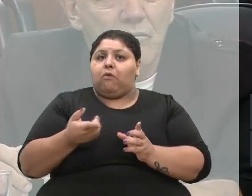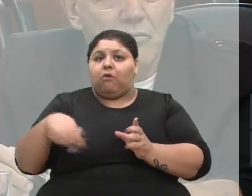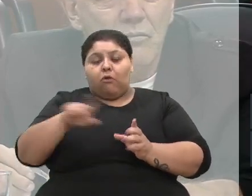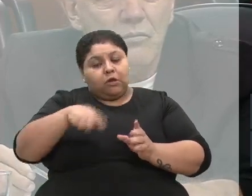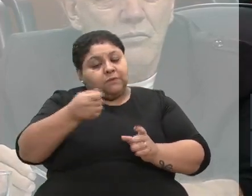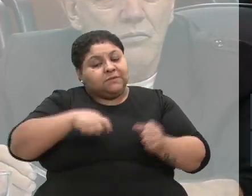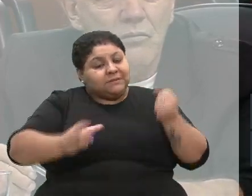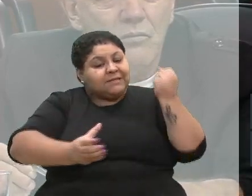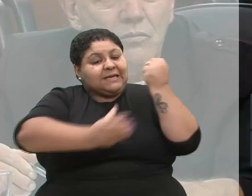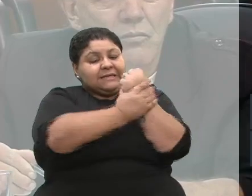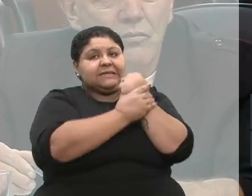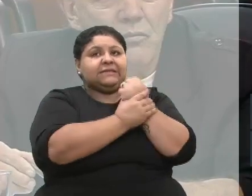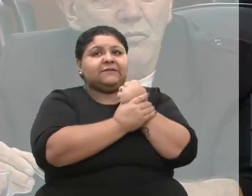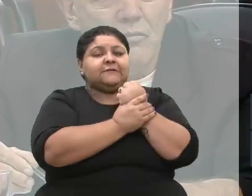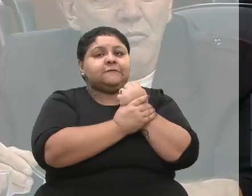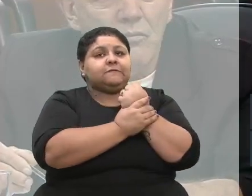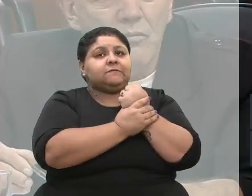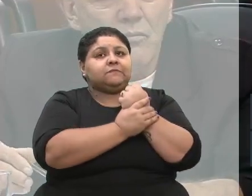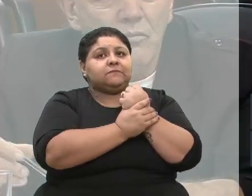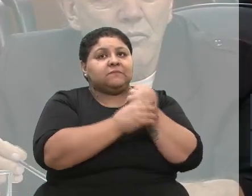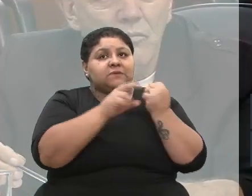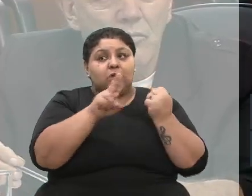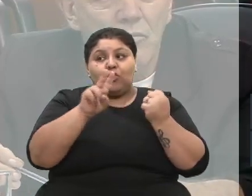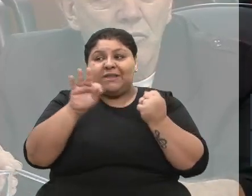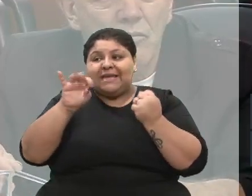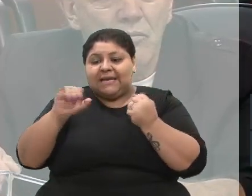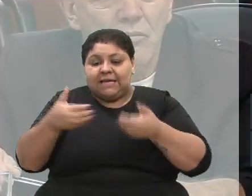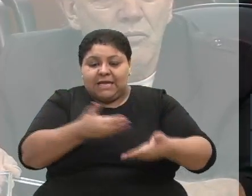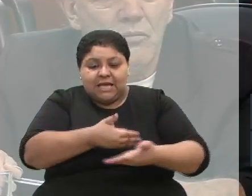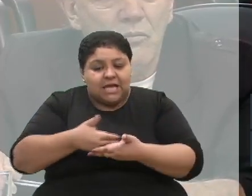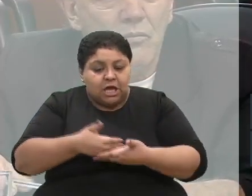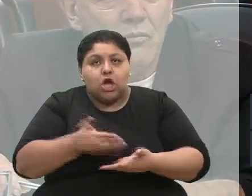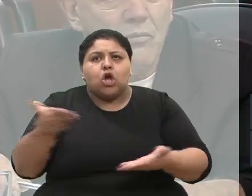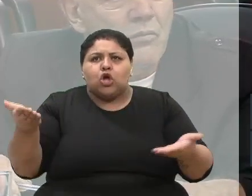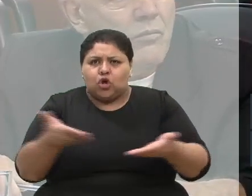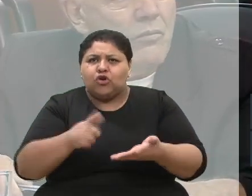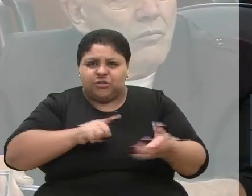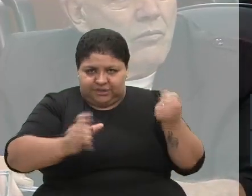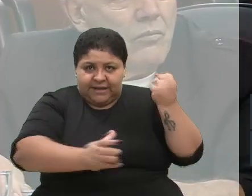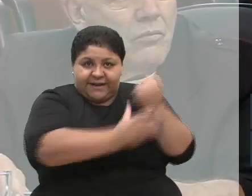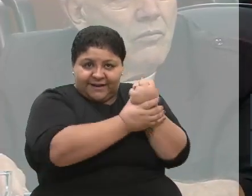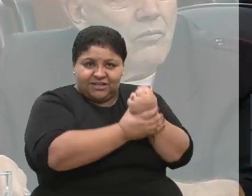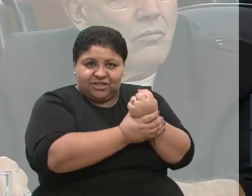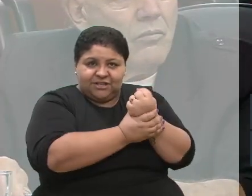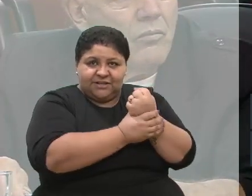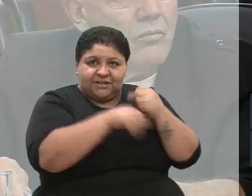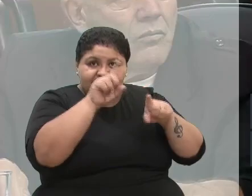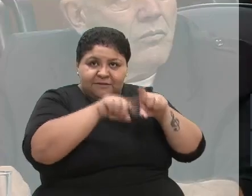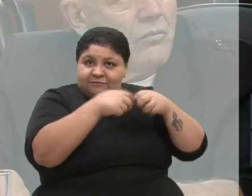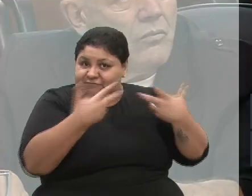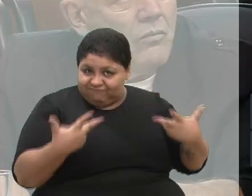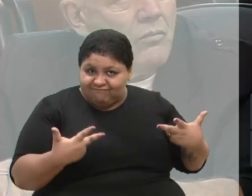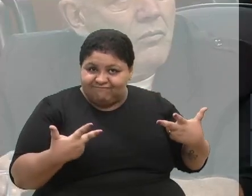garantia, Cleciane, da questão da UTI neonatal, que hoje vocês têm a garantia de equipamentos.